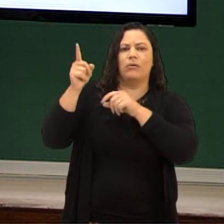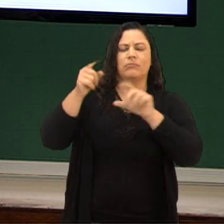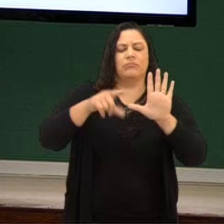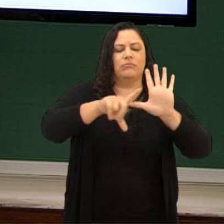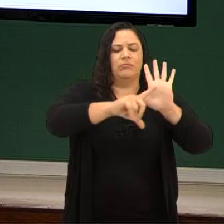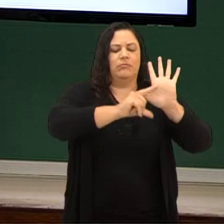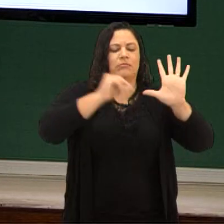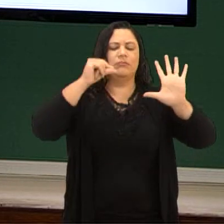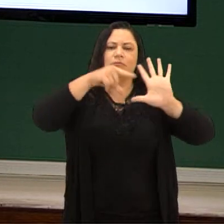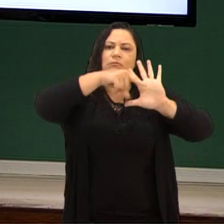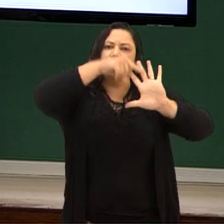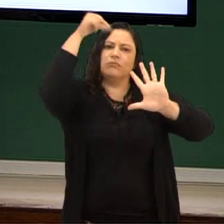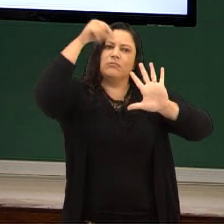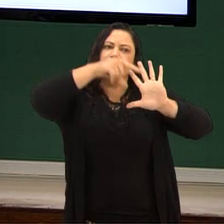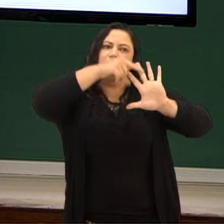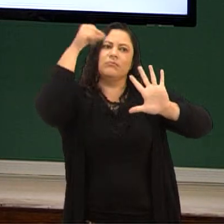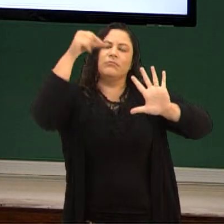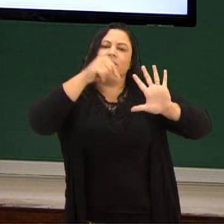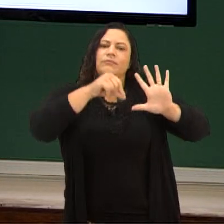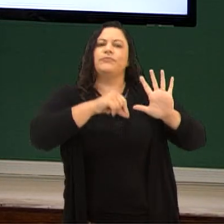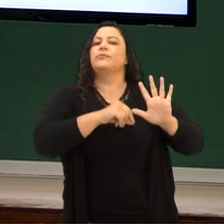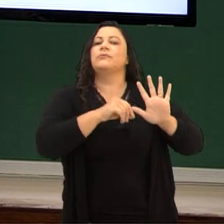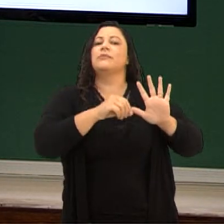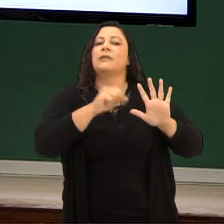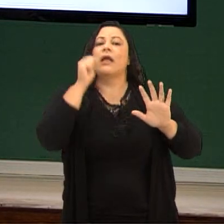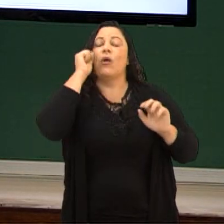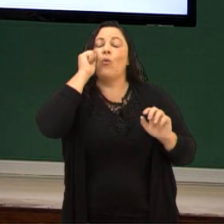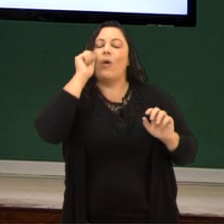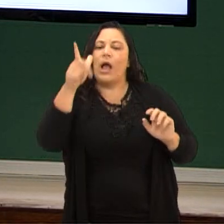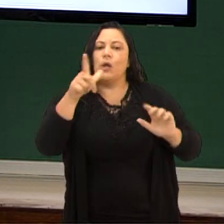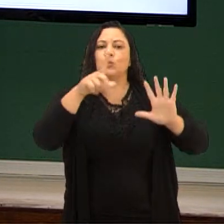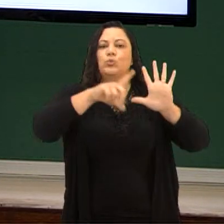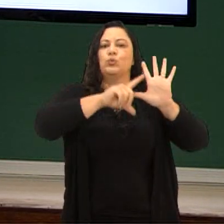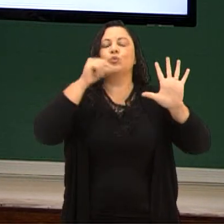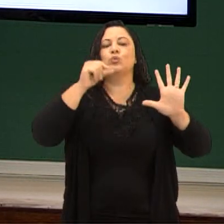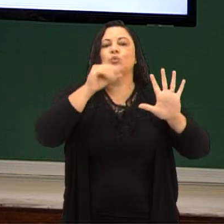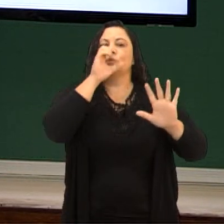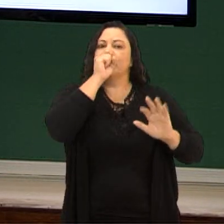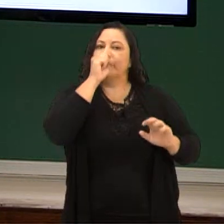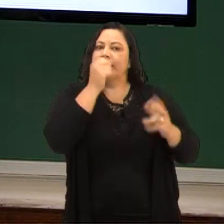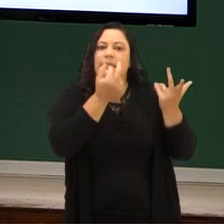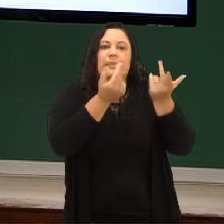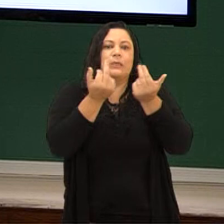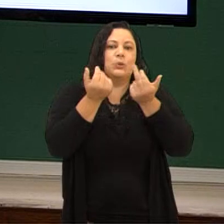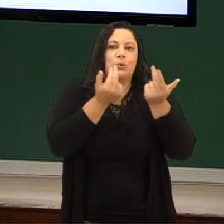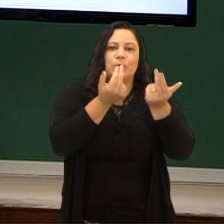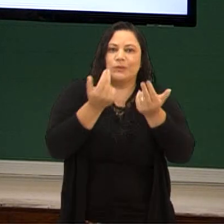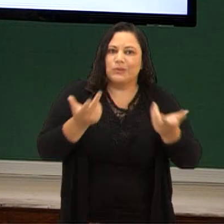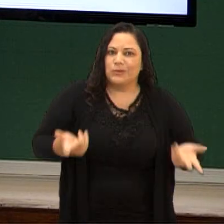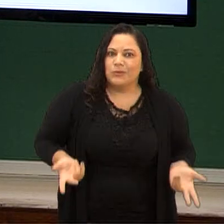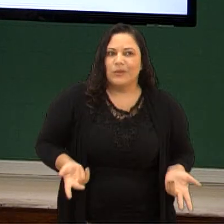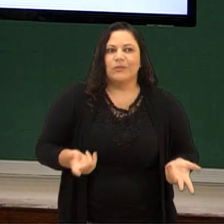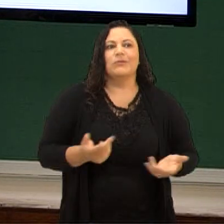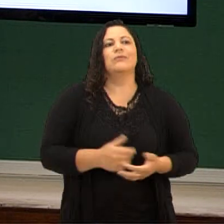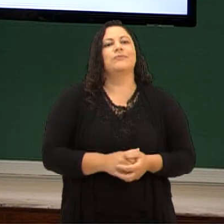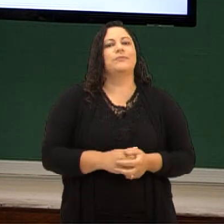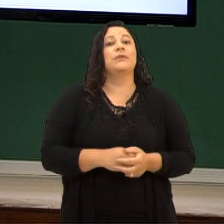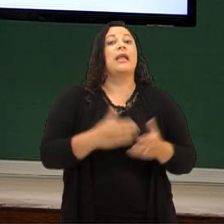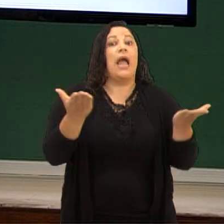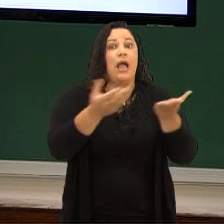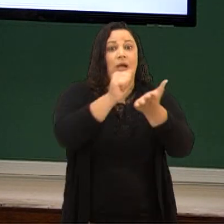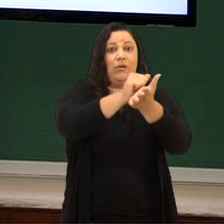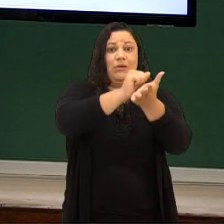inclinação desse azul mais escuro e desse laranja é a mesma. Tudo bem? Então, a professora vai deixar para vocês agora como tarefa